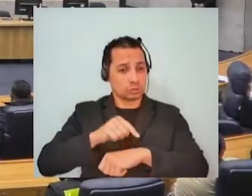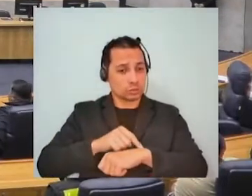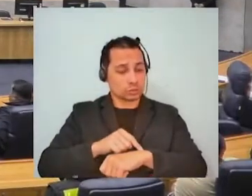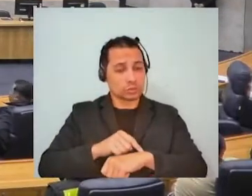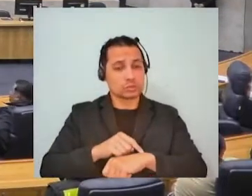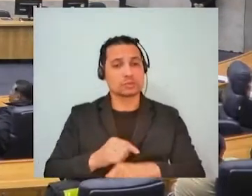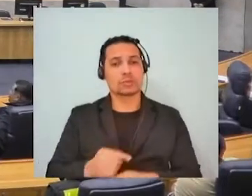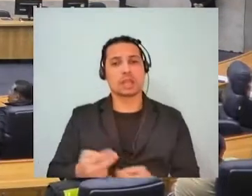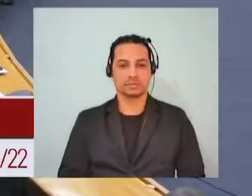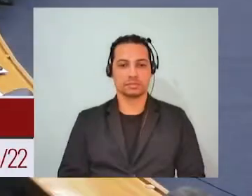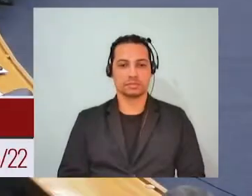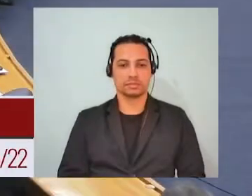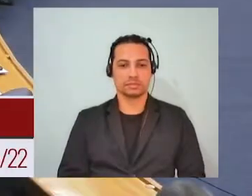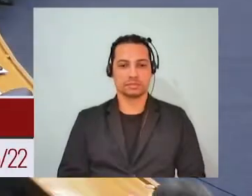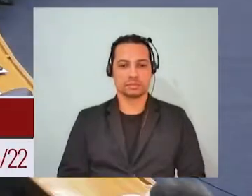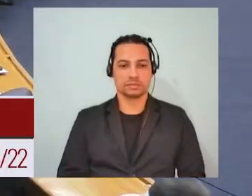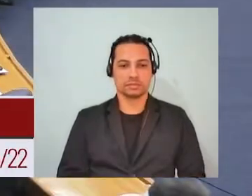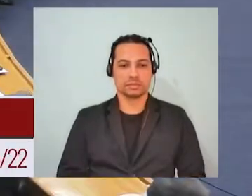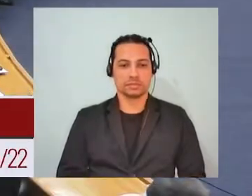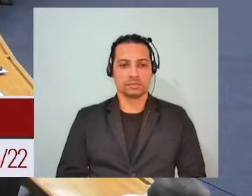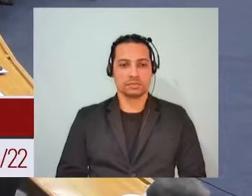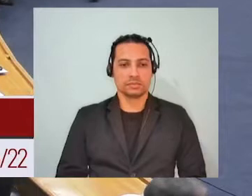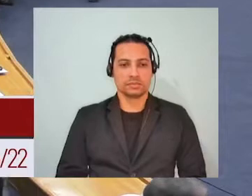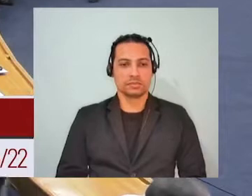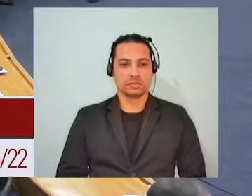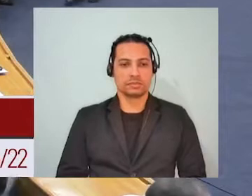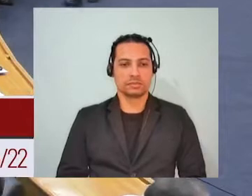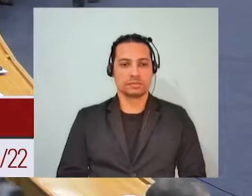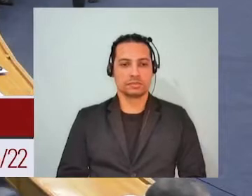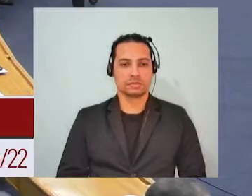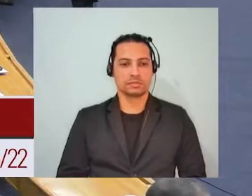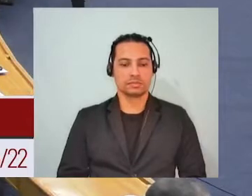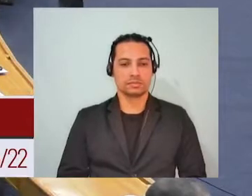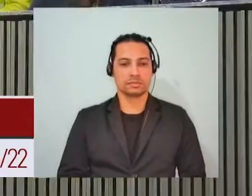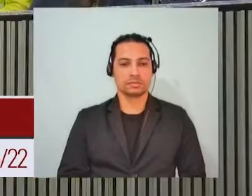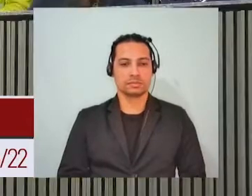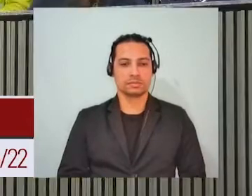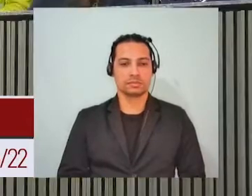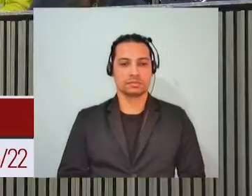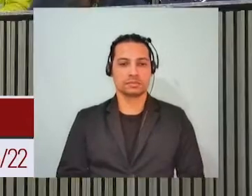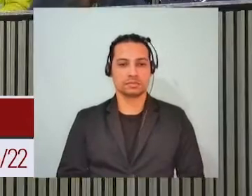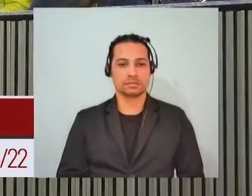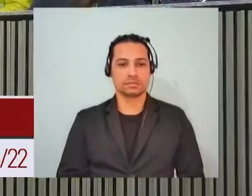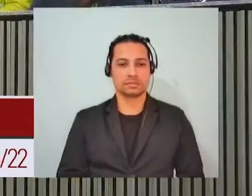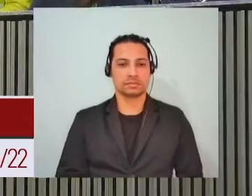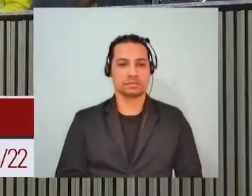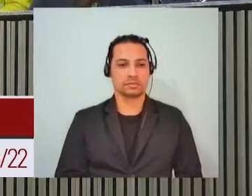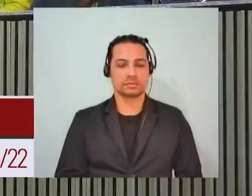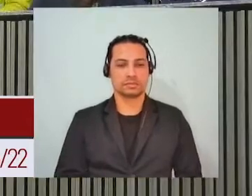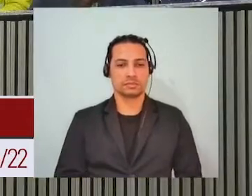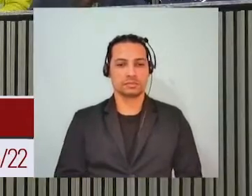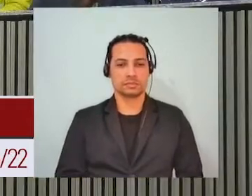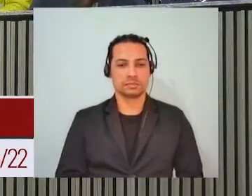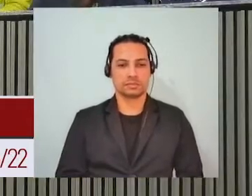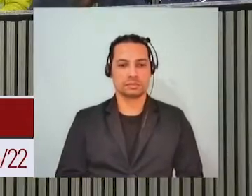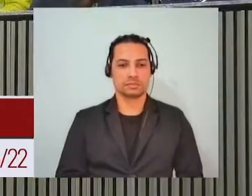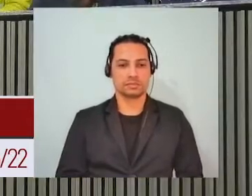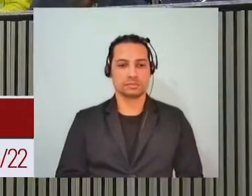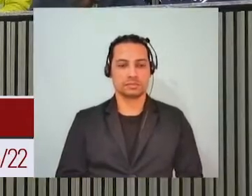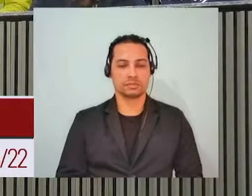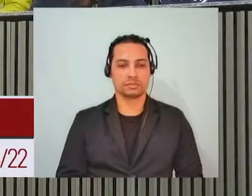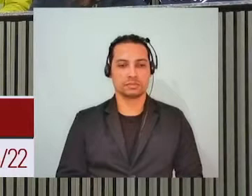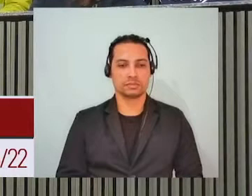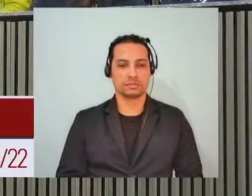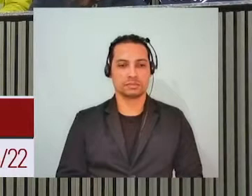doutora Menezes. Qualquer pessoa que se inscrever pode falar. Olha os entregadores lá, ó. Olha o